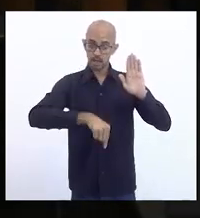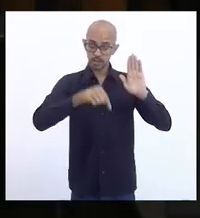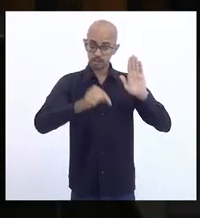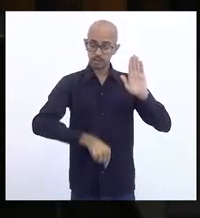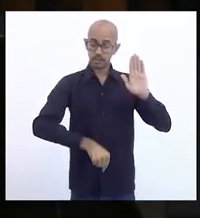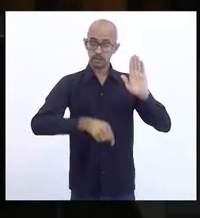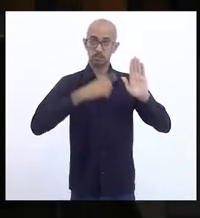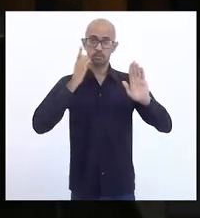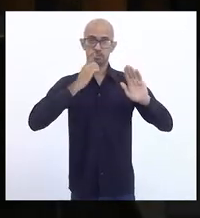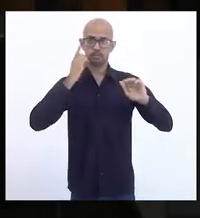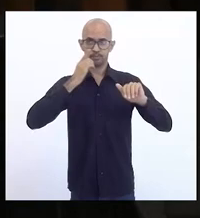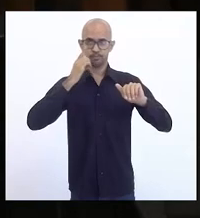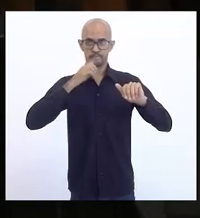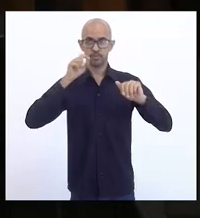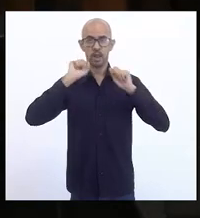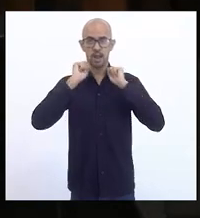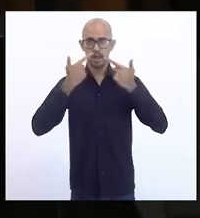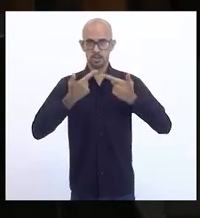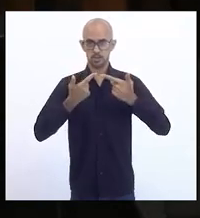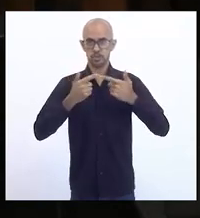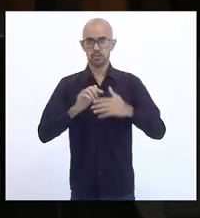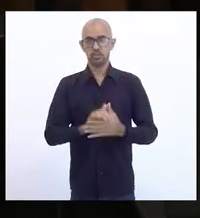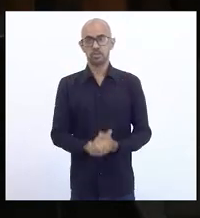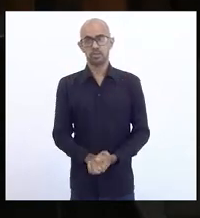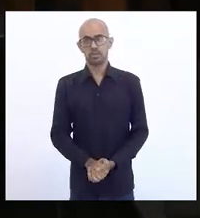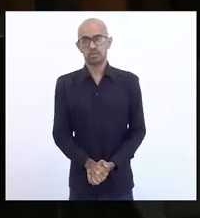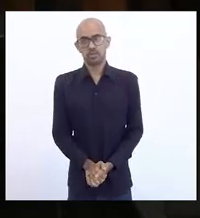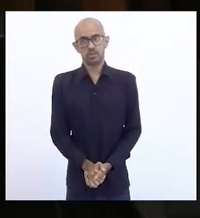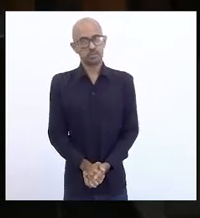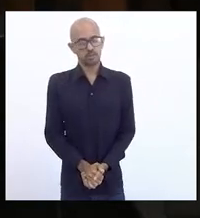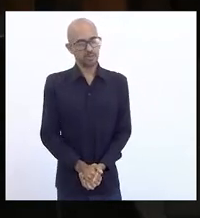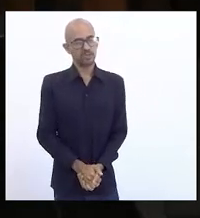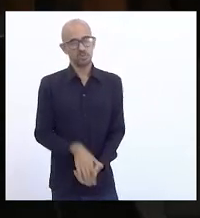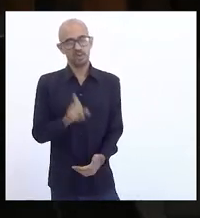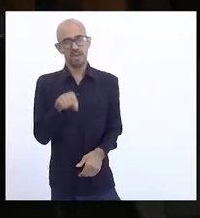parlamentares dessa casa, isso é uma porta